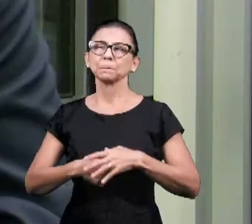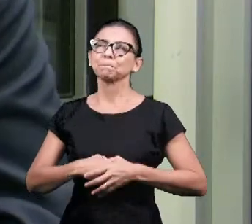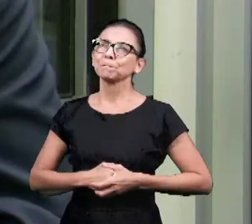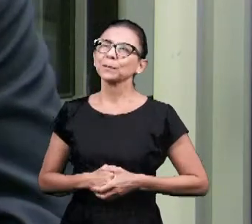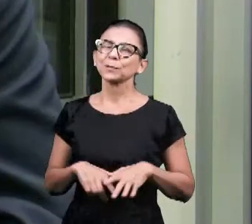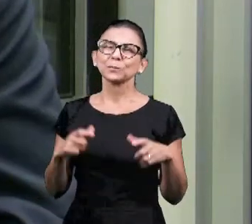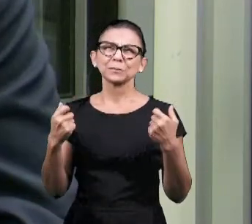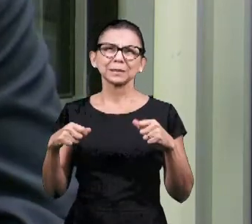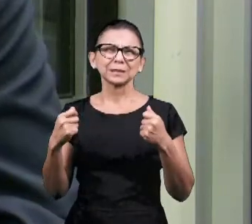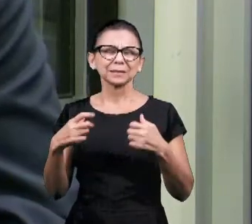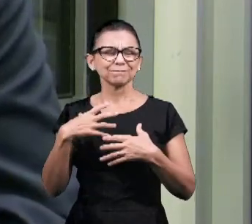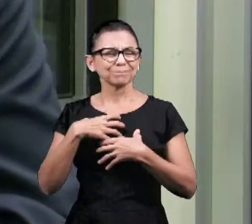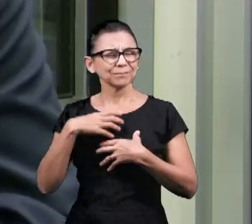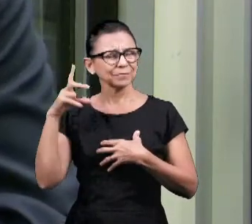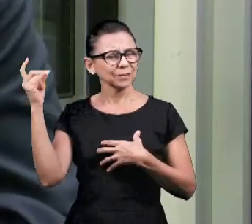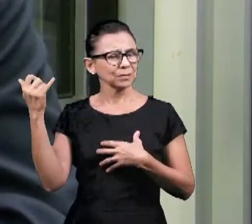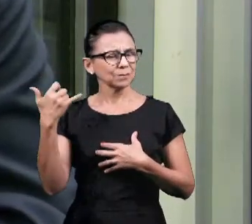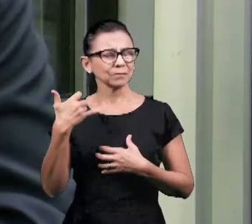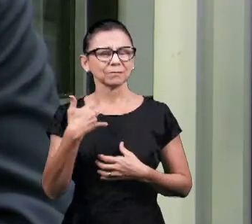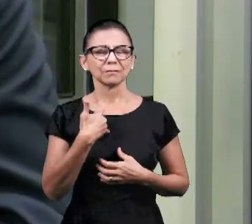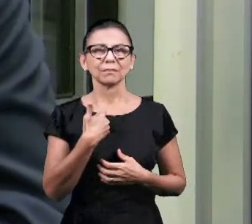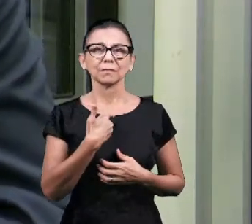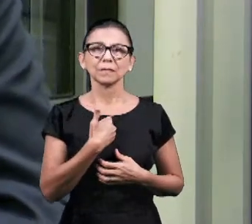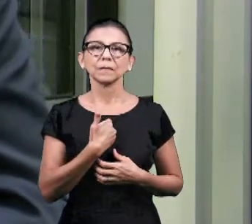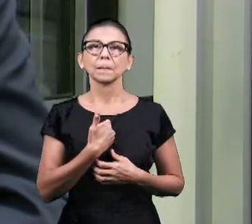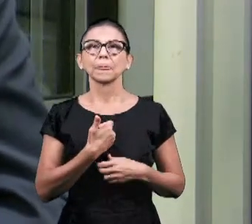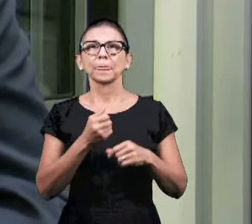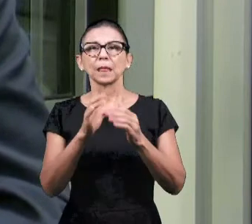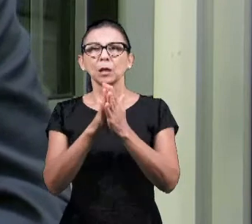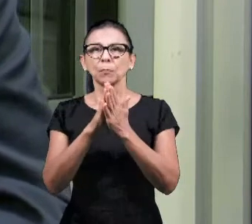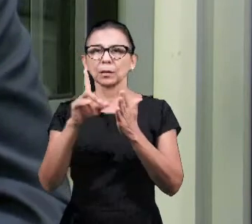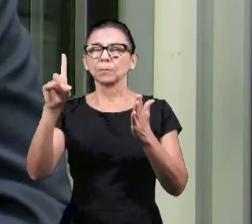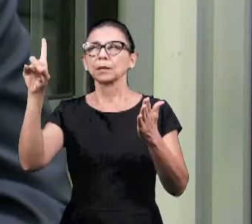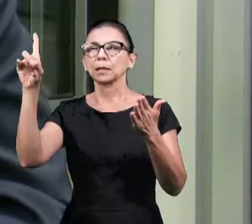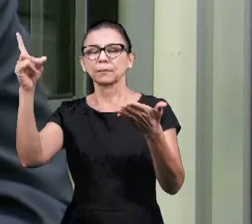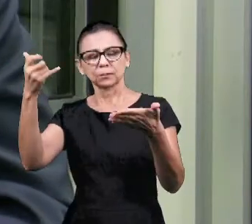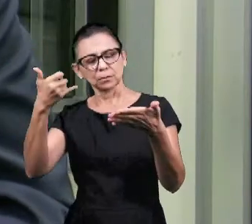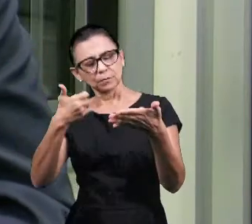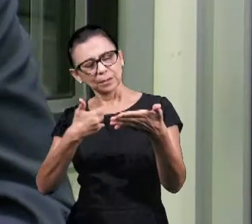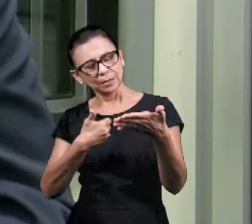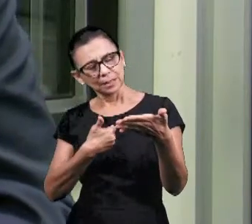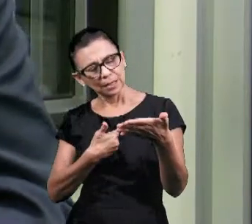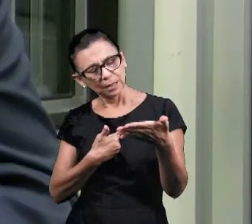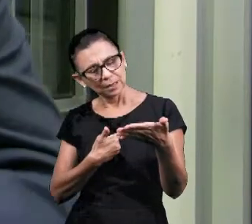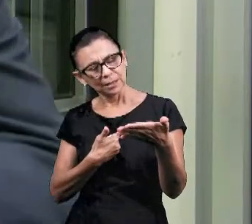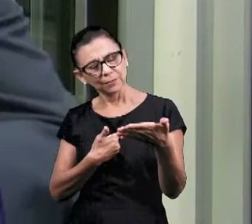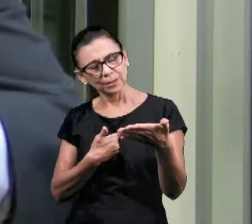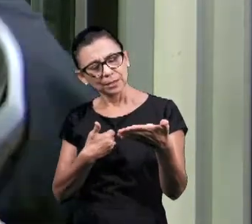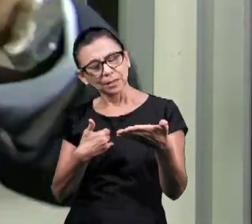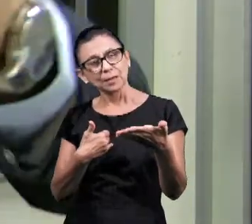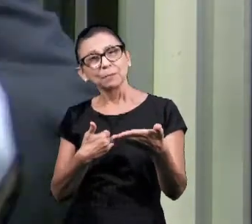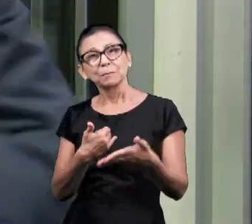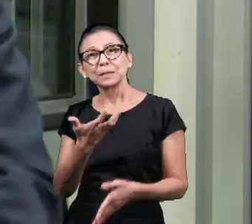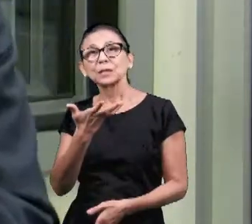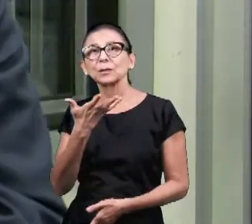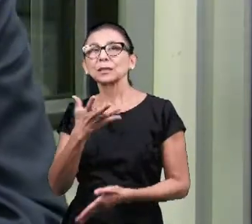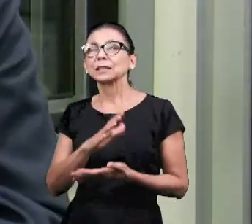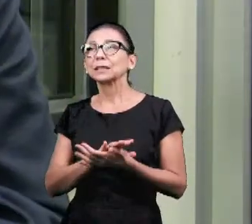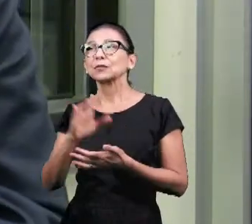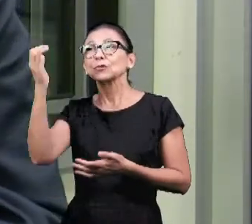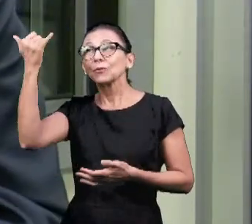voz do Senhor. O Senhor falava através da palavra, o Senhor, mas eu queria ouvir, queria que o Senhor me falasse no